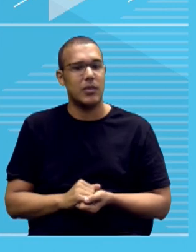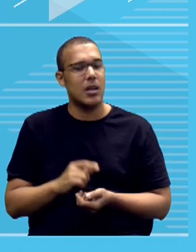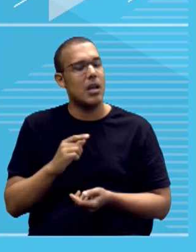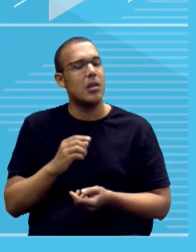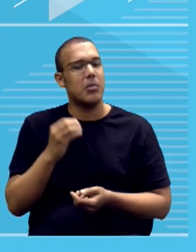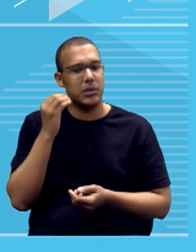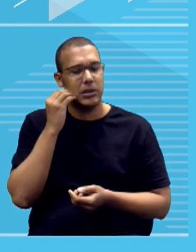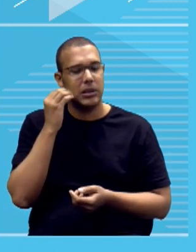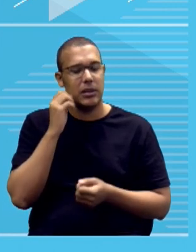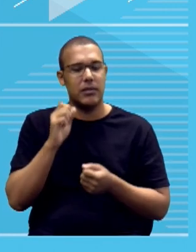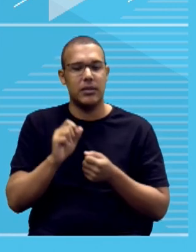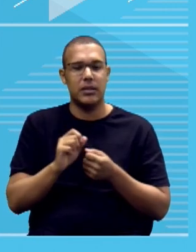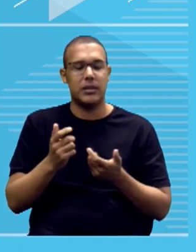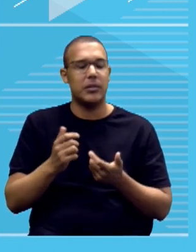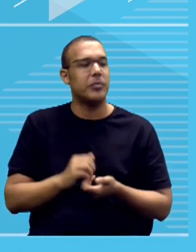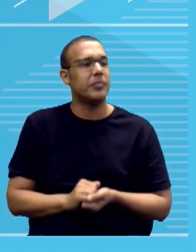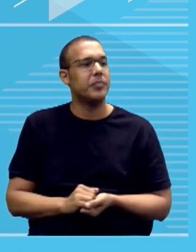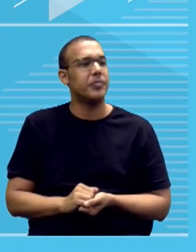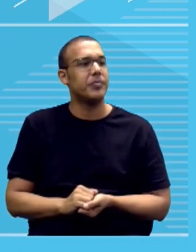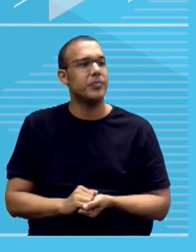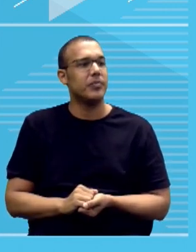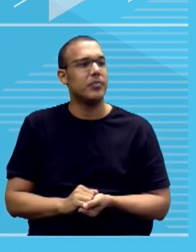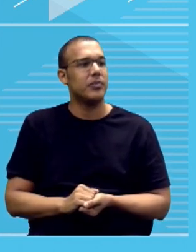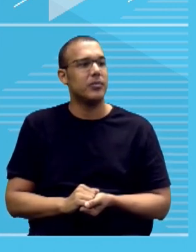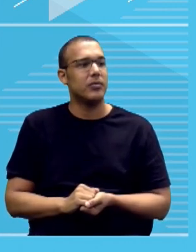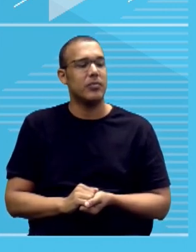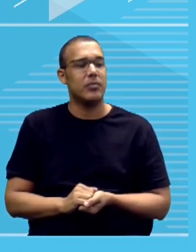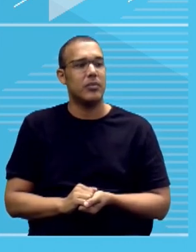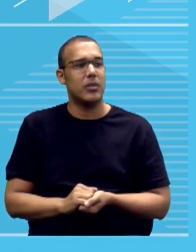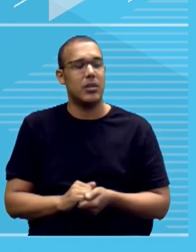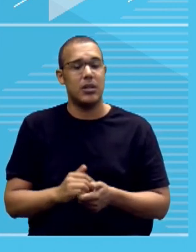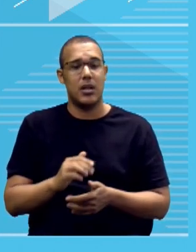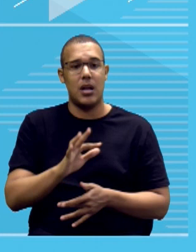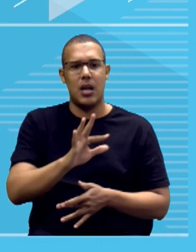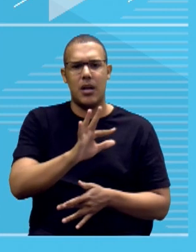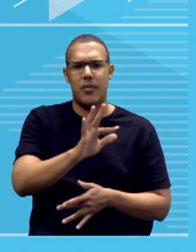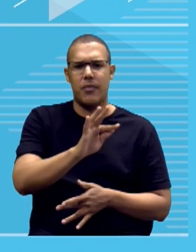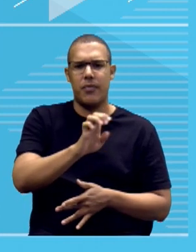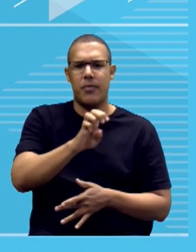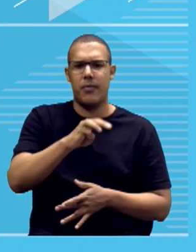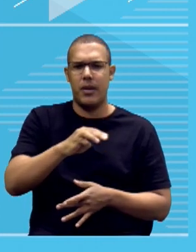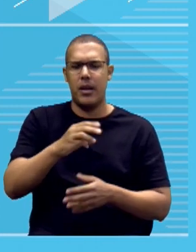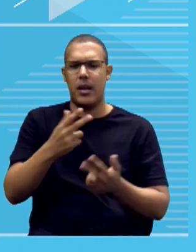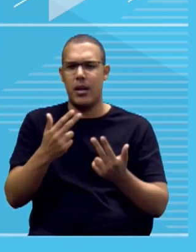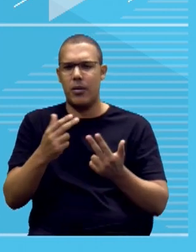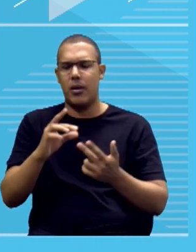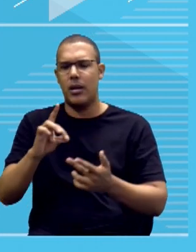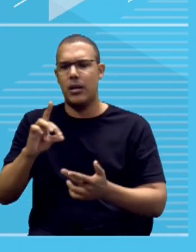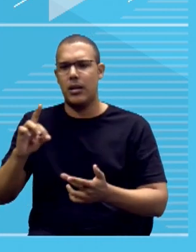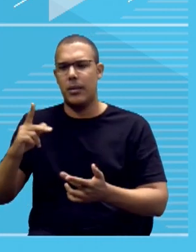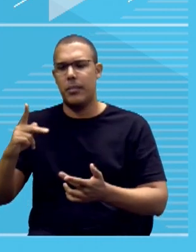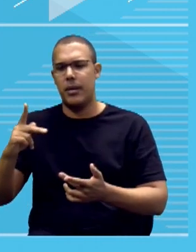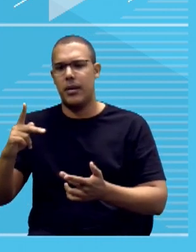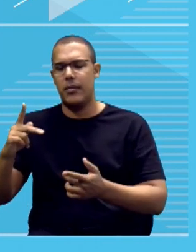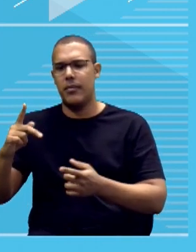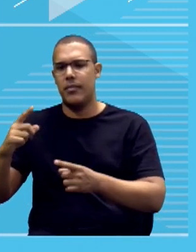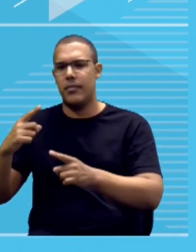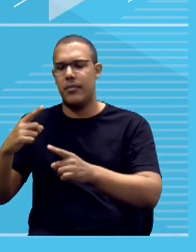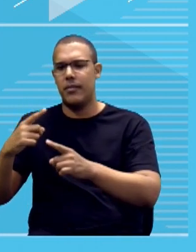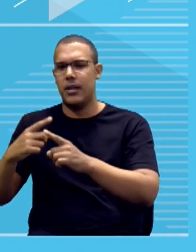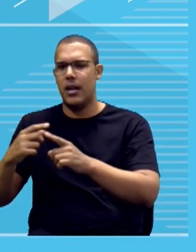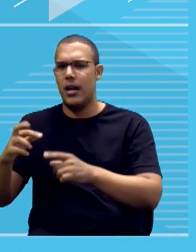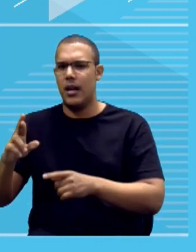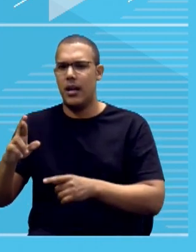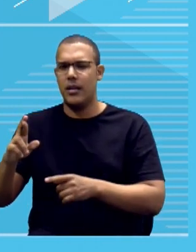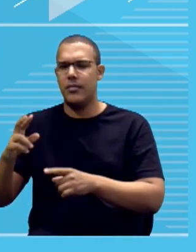fazer. De modo que eu tenho que a FEM é igual a DDP mais R vezes I. Ele falou